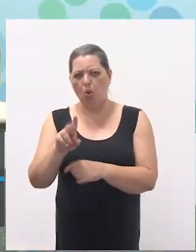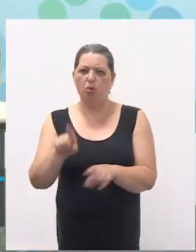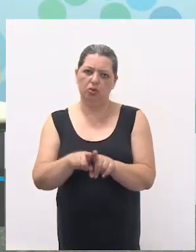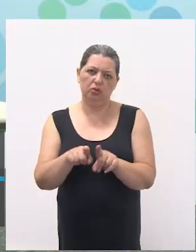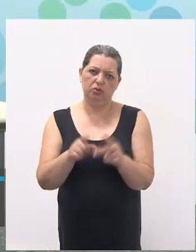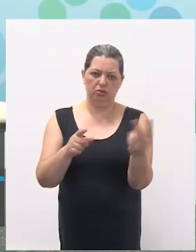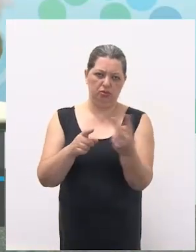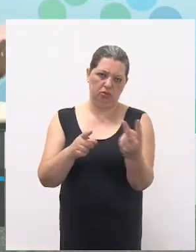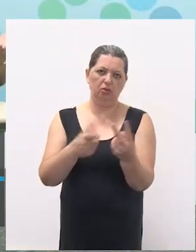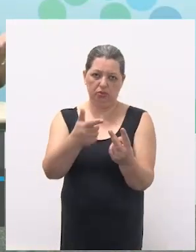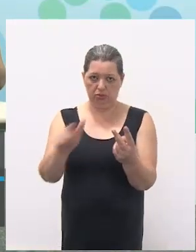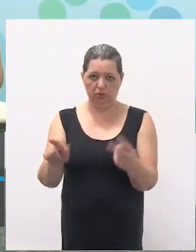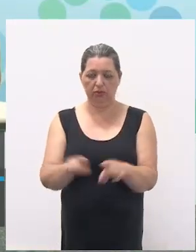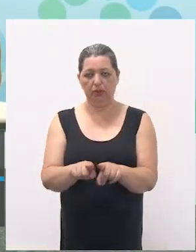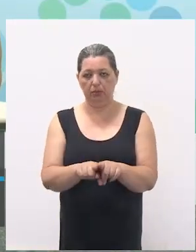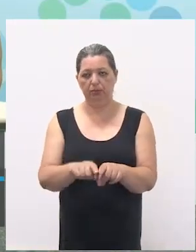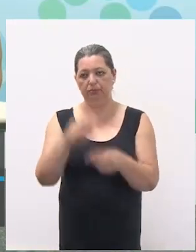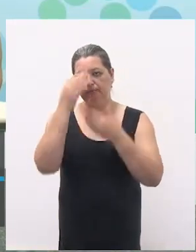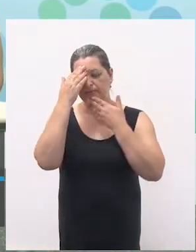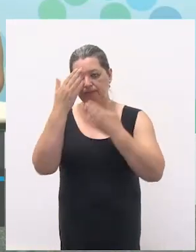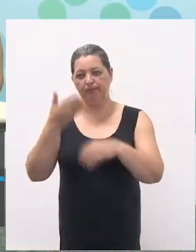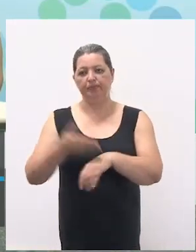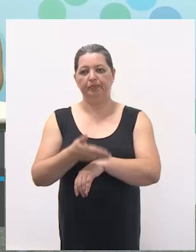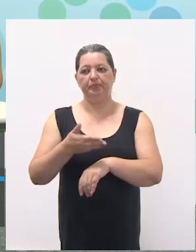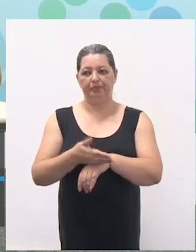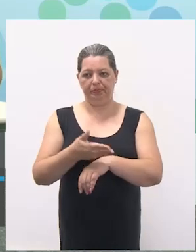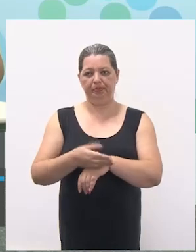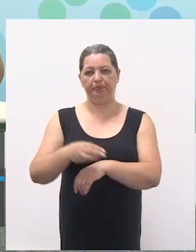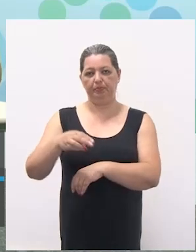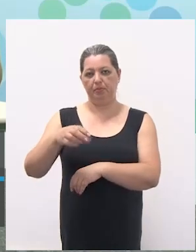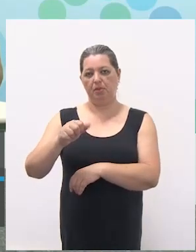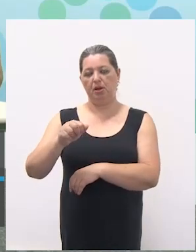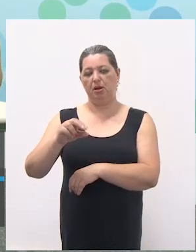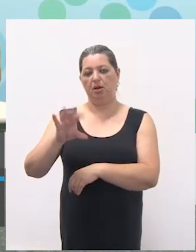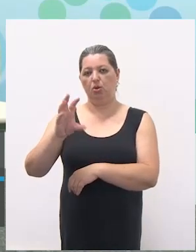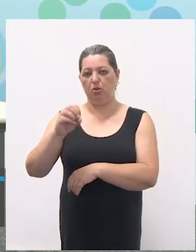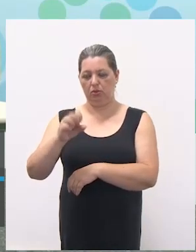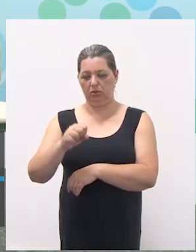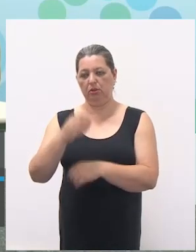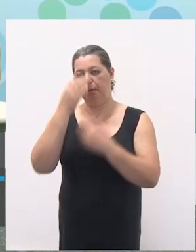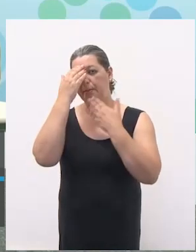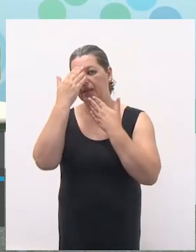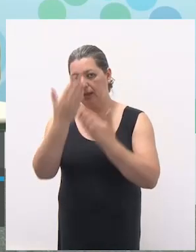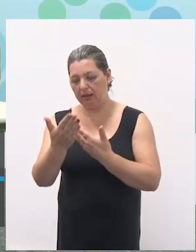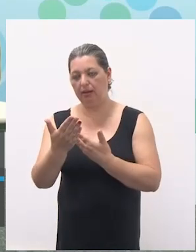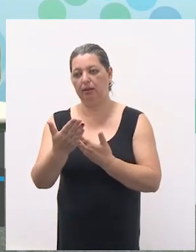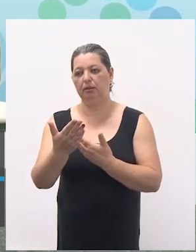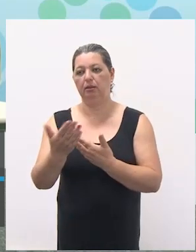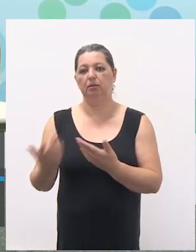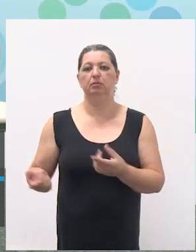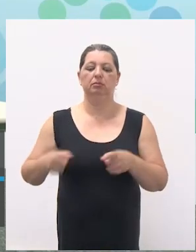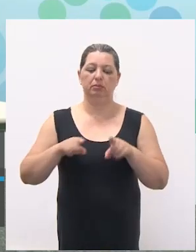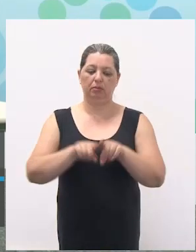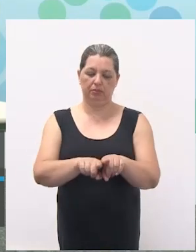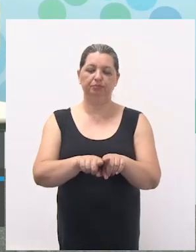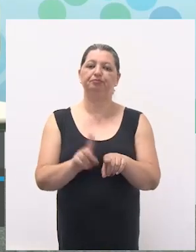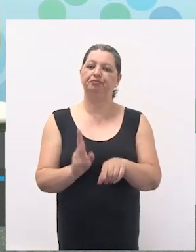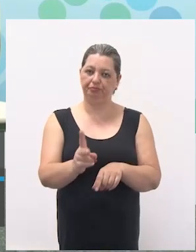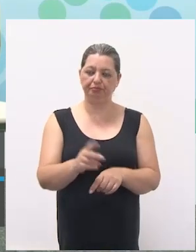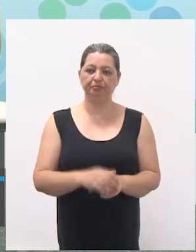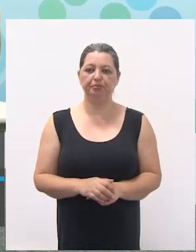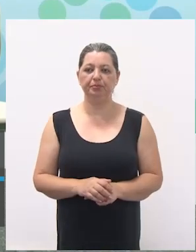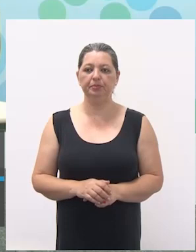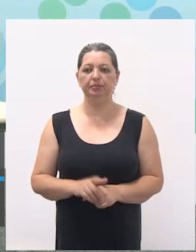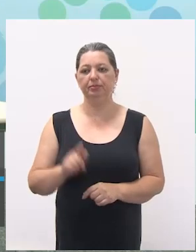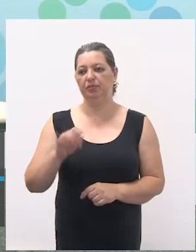aqui de novo. Agradeço a participação do Marcos, que saiu. Obrigada, Marcos, a nossa parceria aí continua. Giovanni, nem